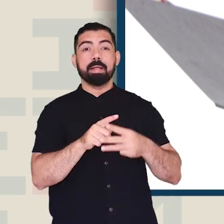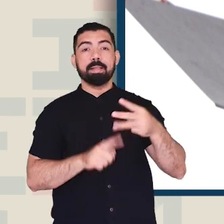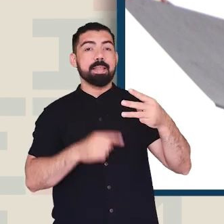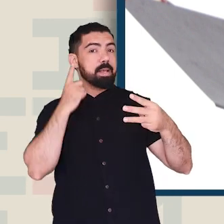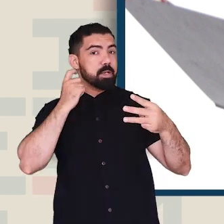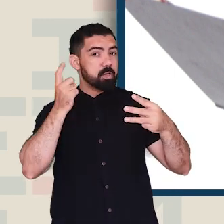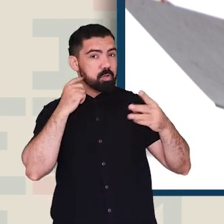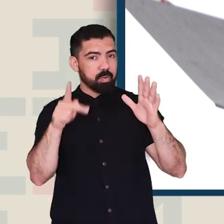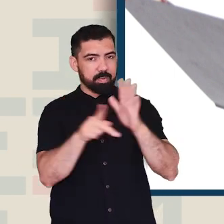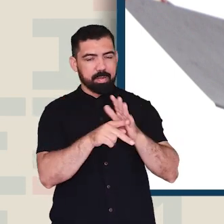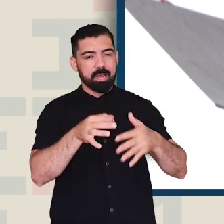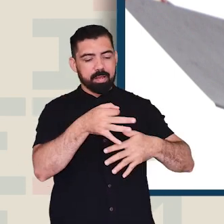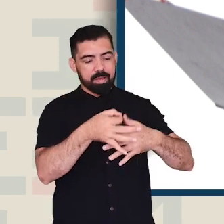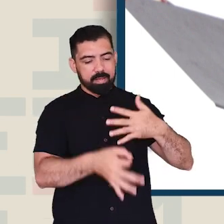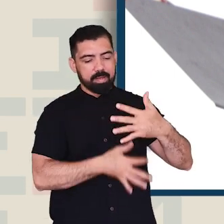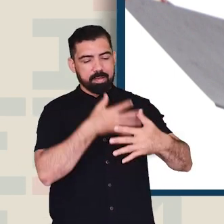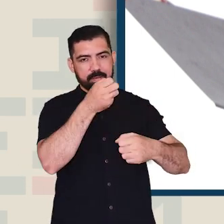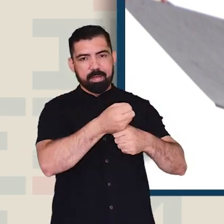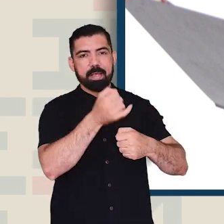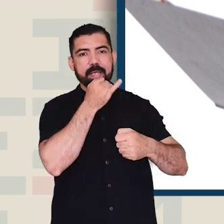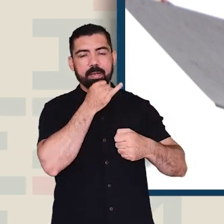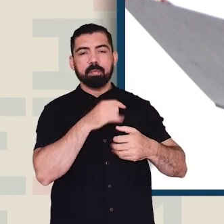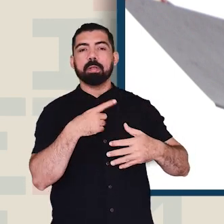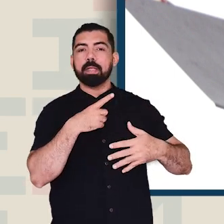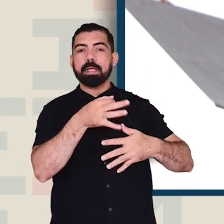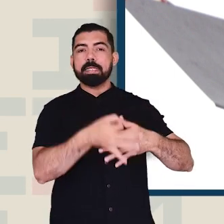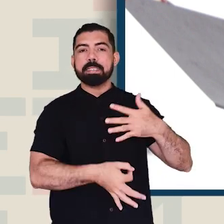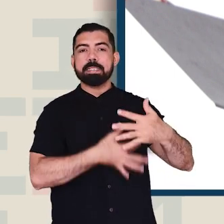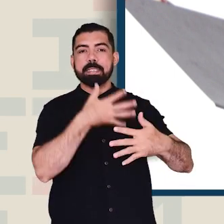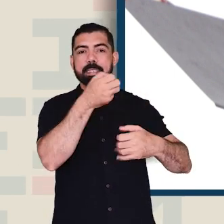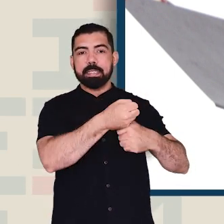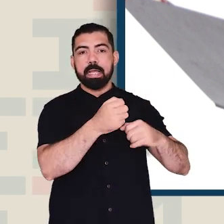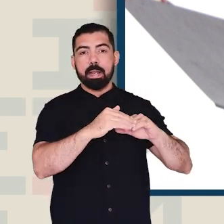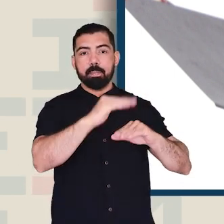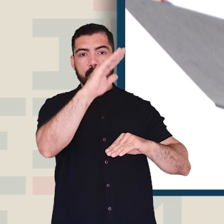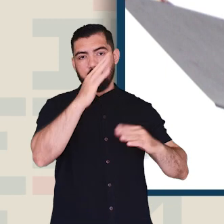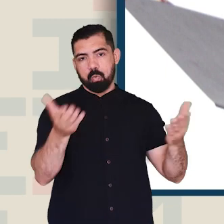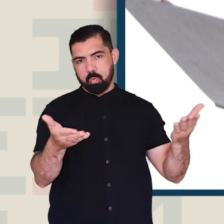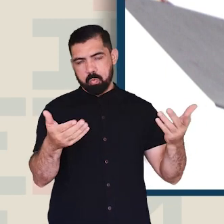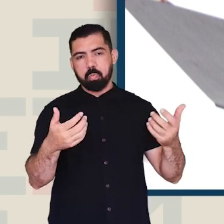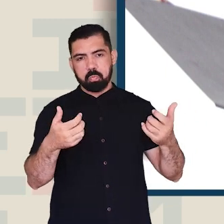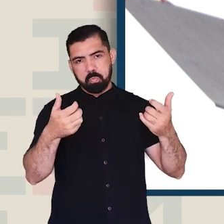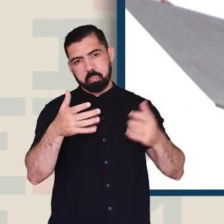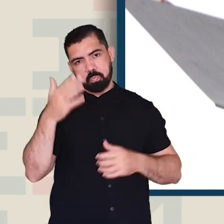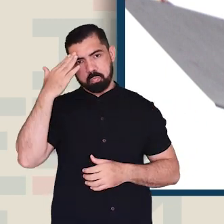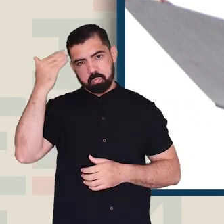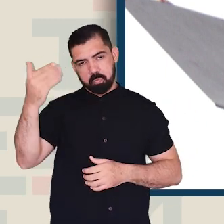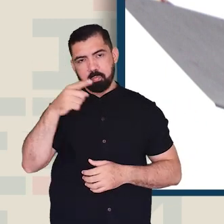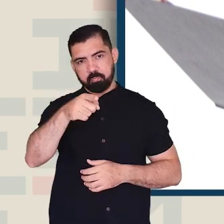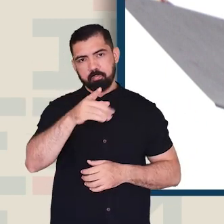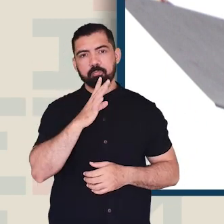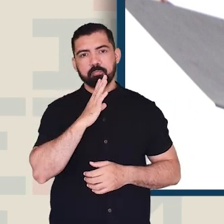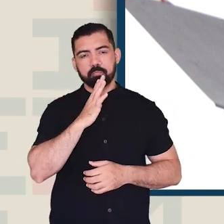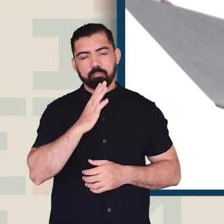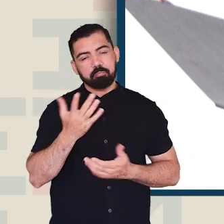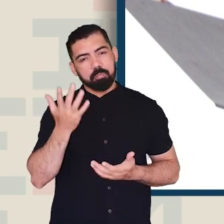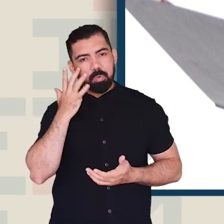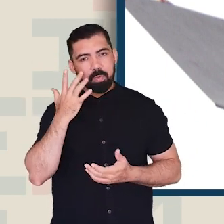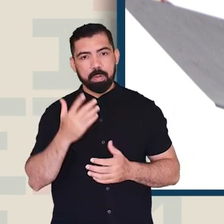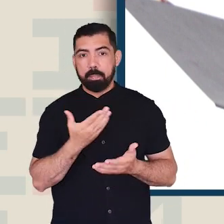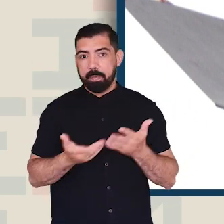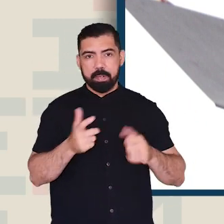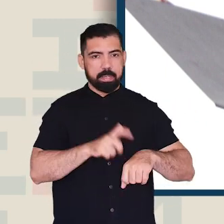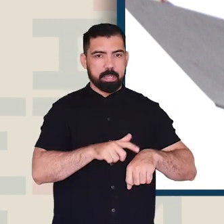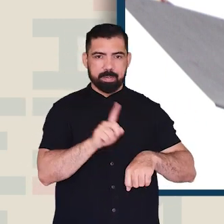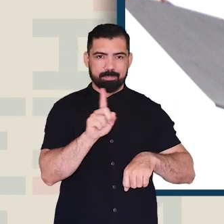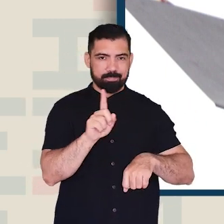a gente existe uma escala maior que hoje em dia é muito conhecida, não vamos perder muito